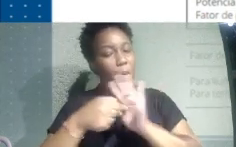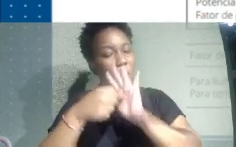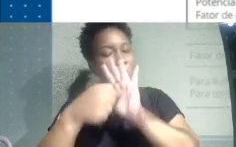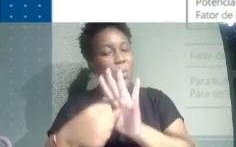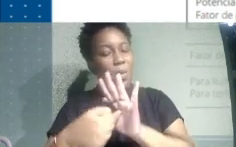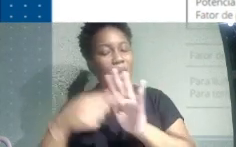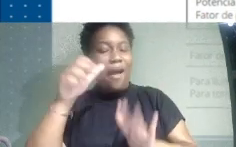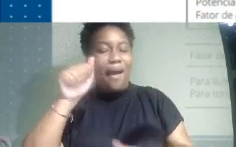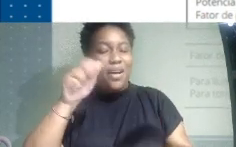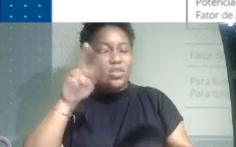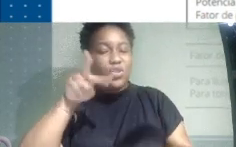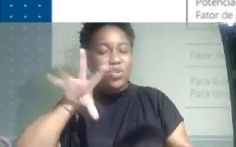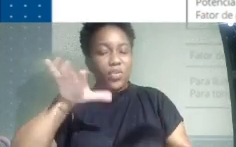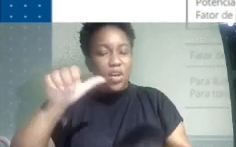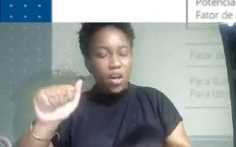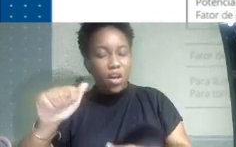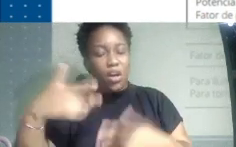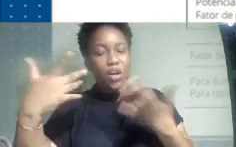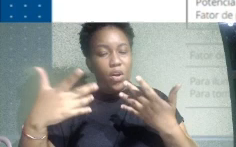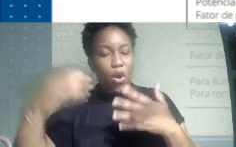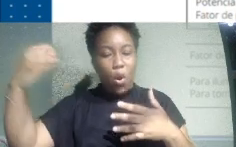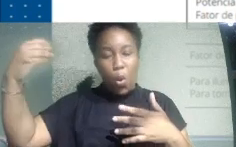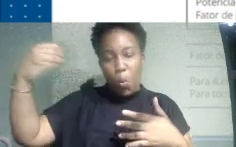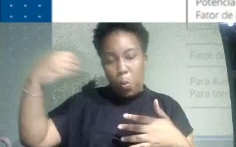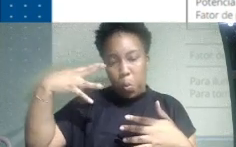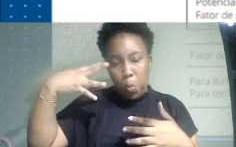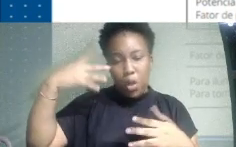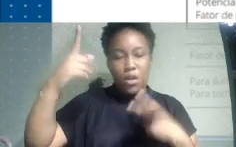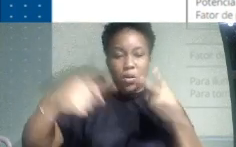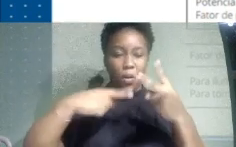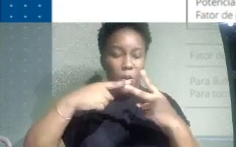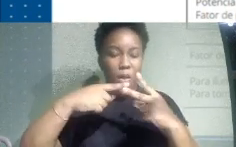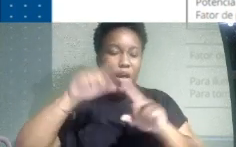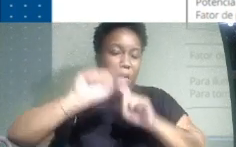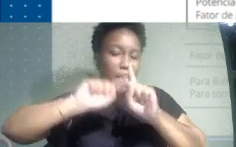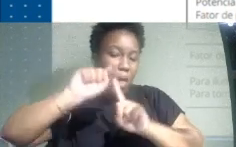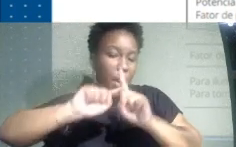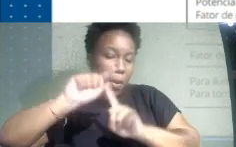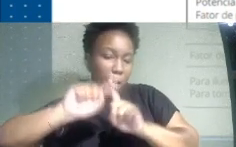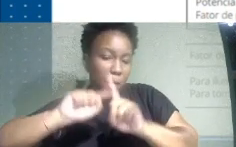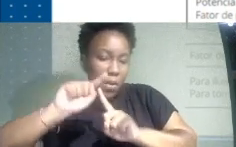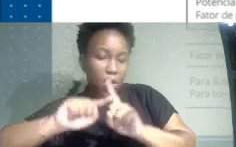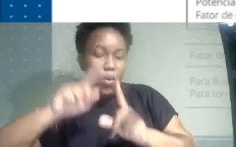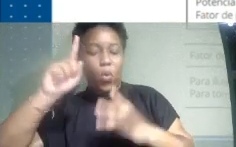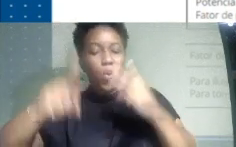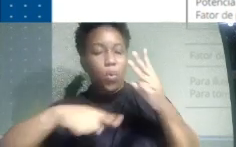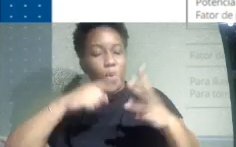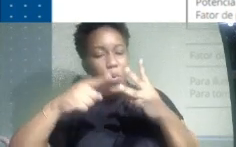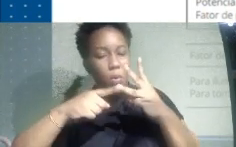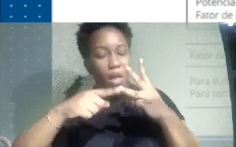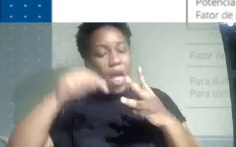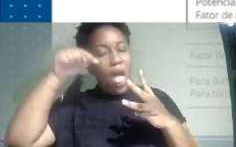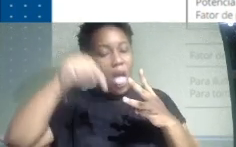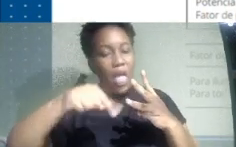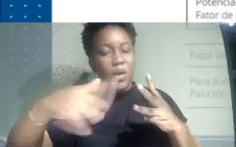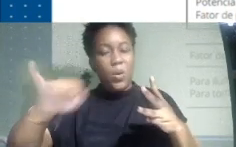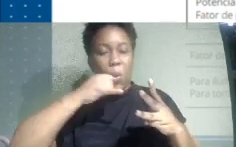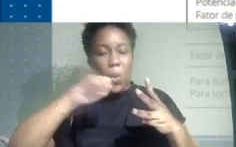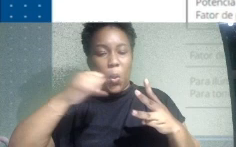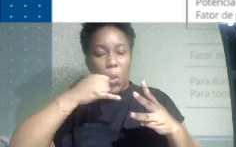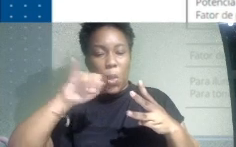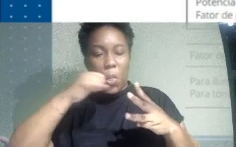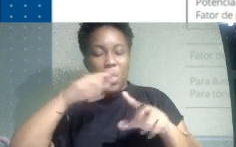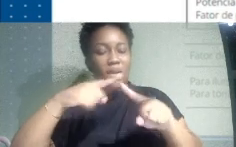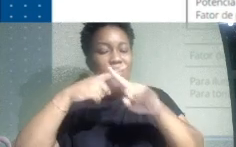potência ativa, seja mecânica, seja luminosa ou seja térmica, ela nada mais é do que um fator de potência vezes